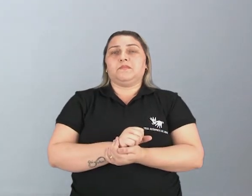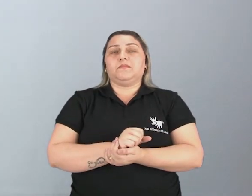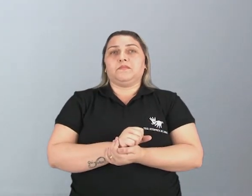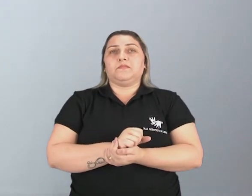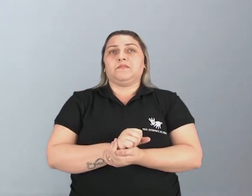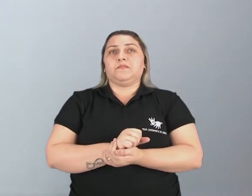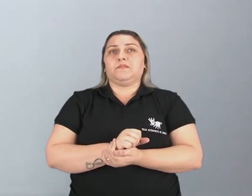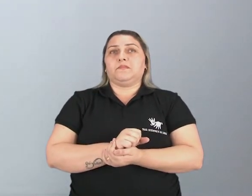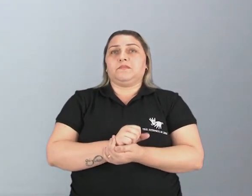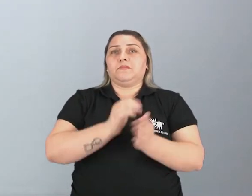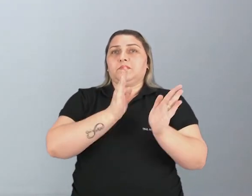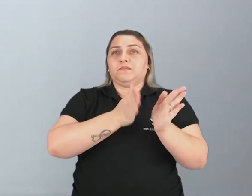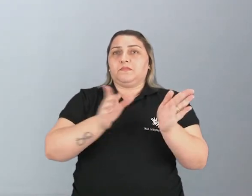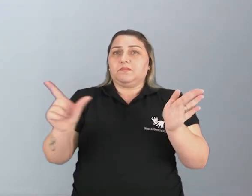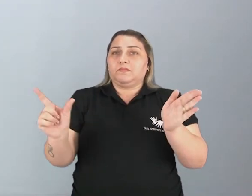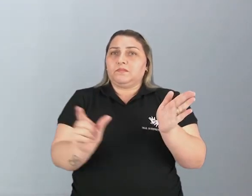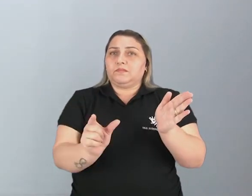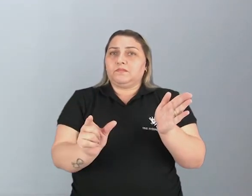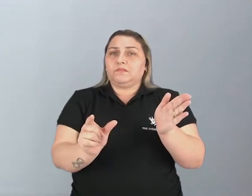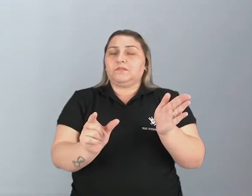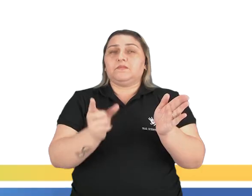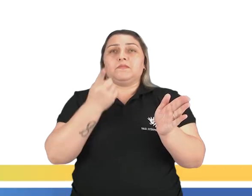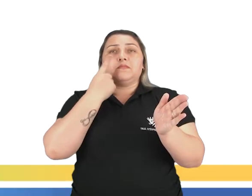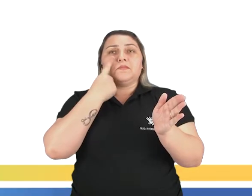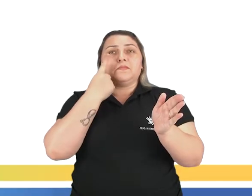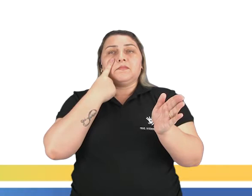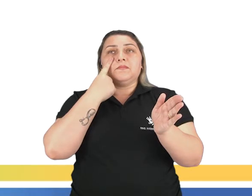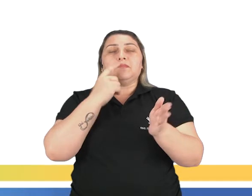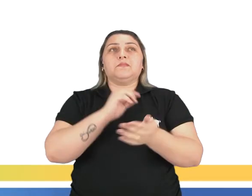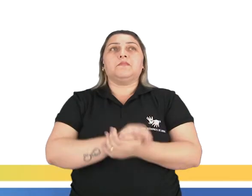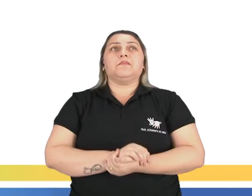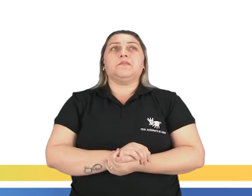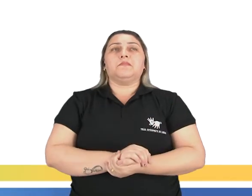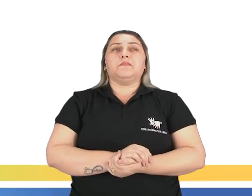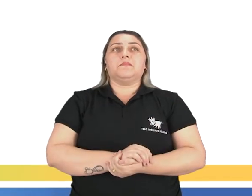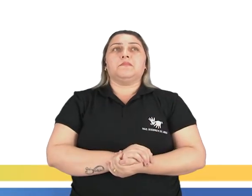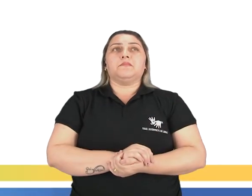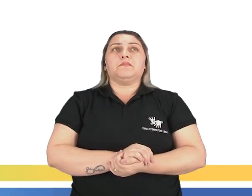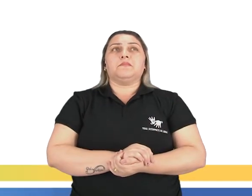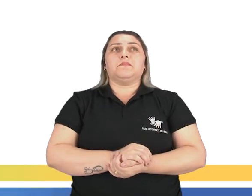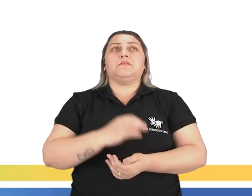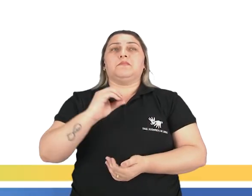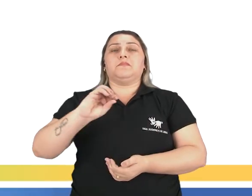ele vai dar pedaços menores. Olha só. Então, o